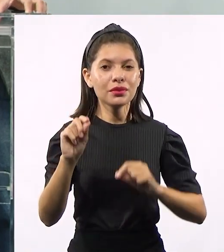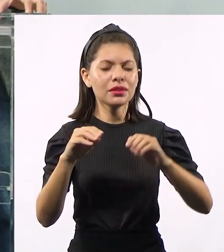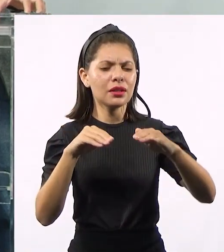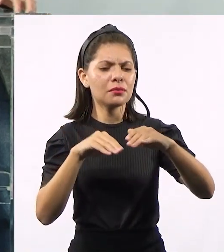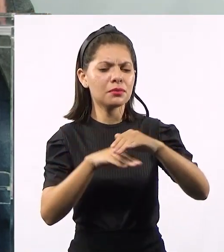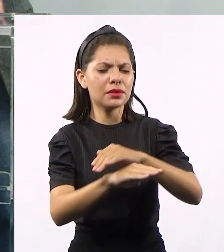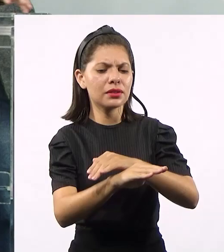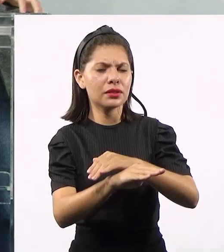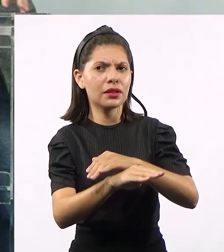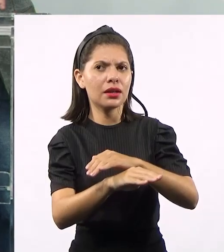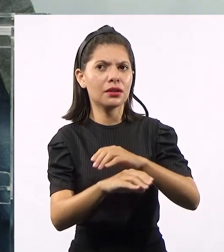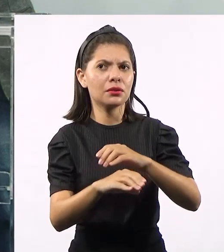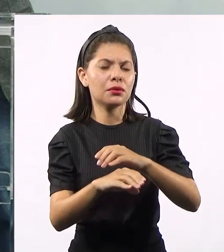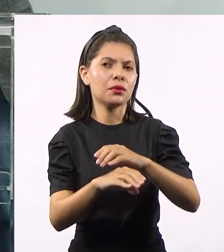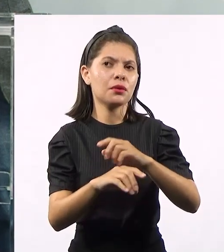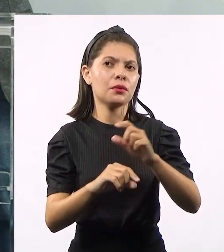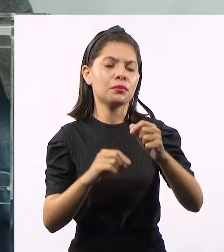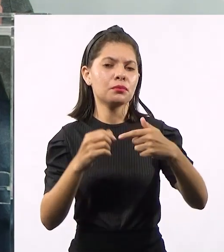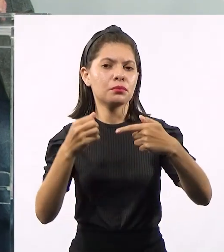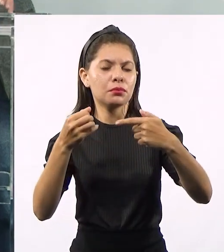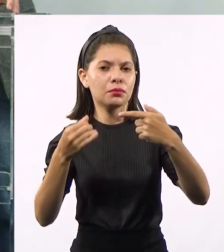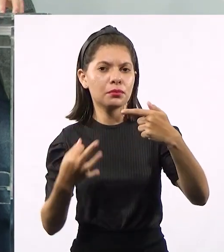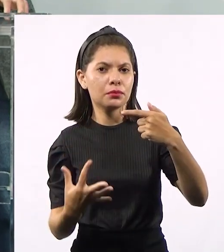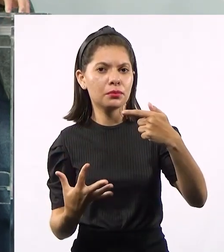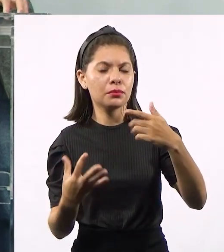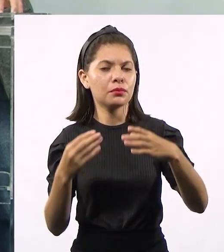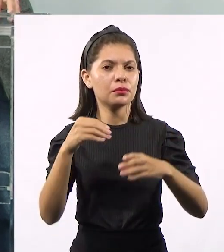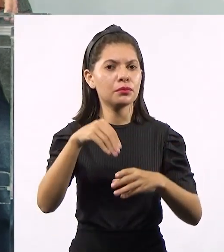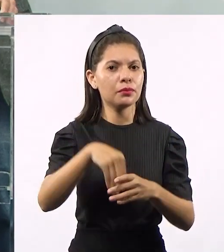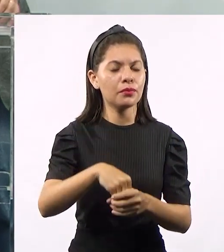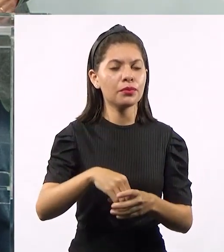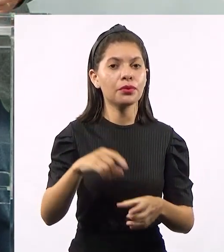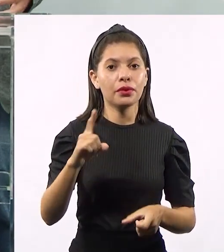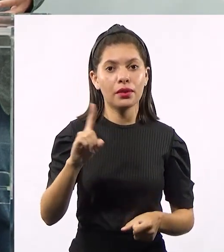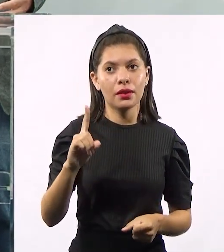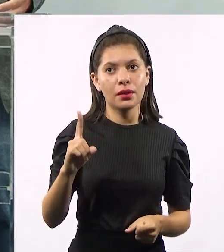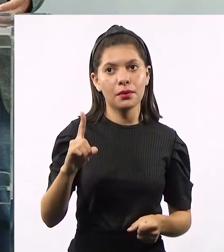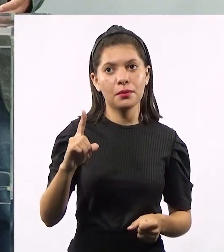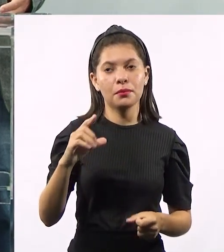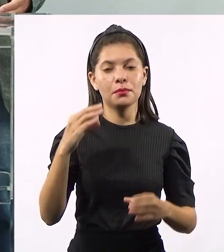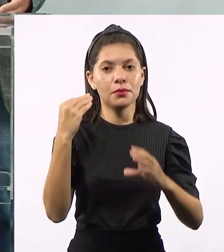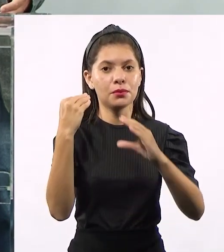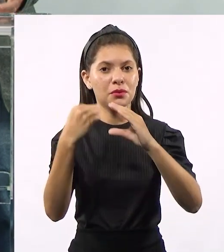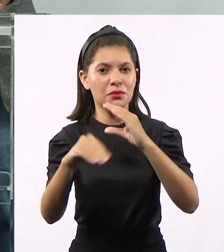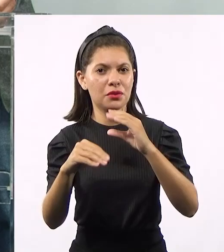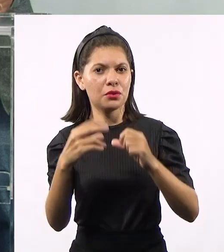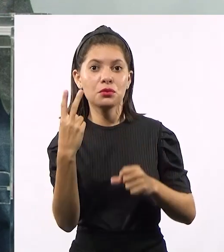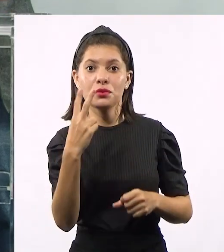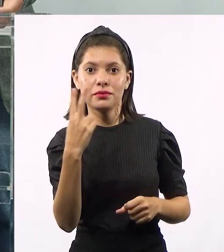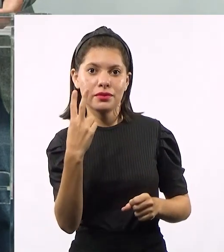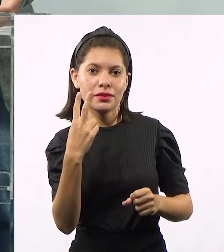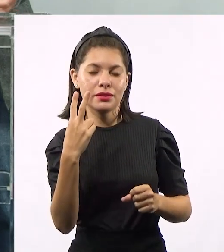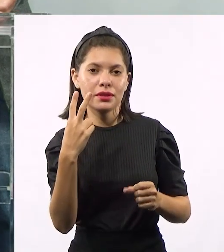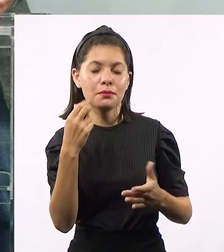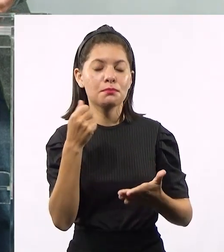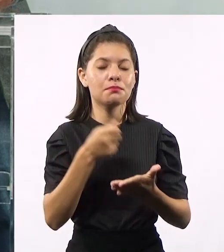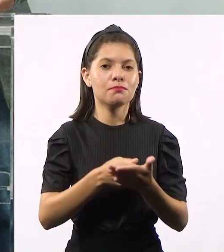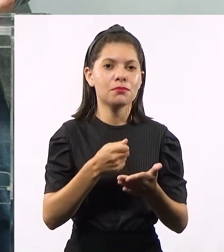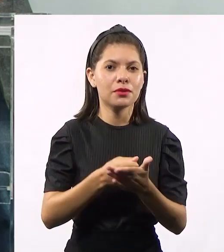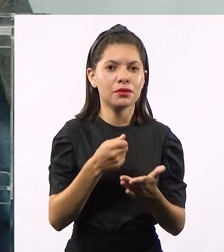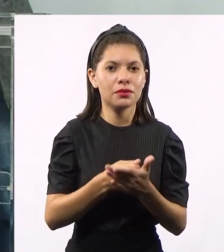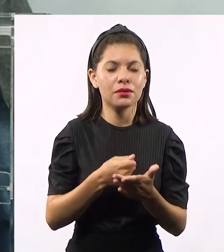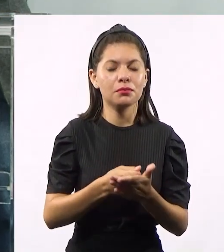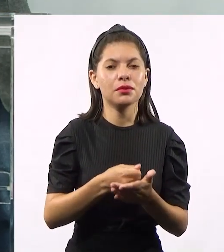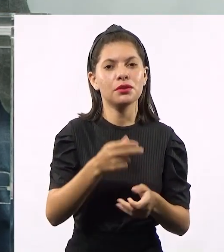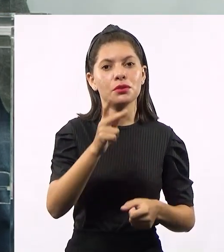no formulário, que o Google não vai inserir essa informação lá, mas ele consegue restringir o envio duplicado. Só que, obrigatoriamente, o professor